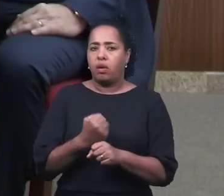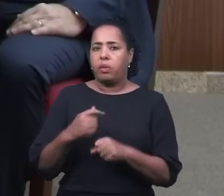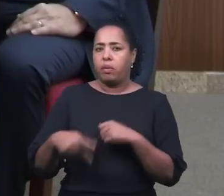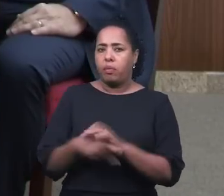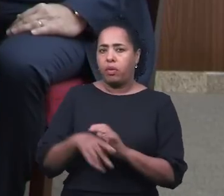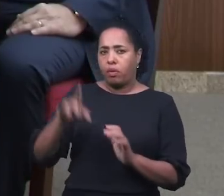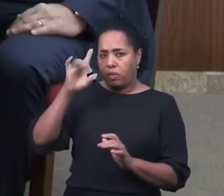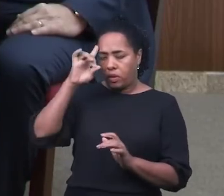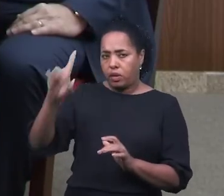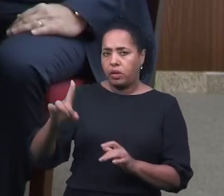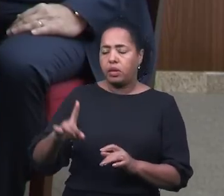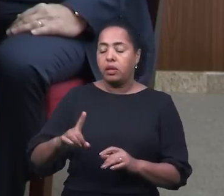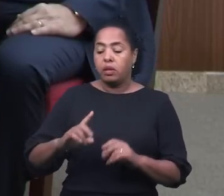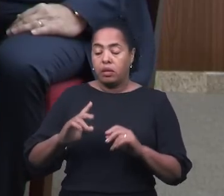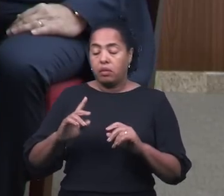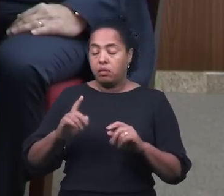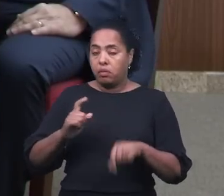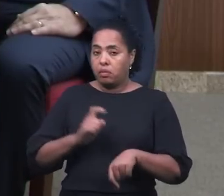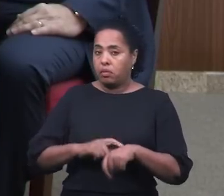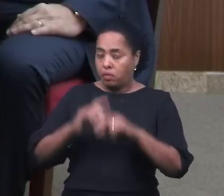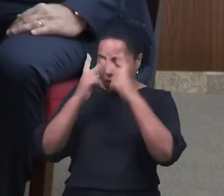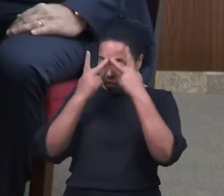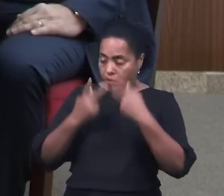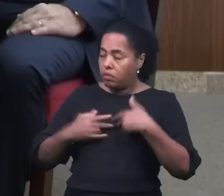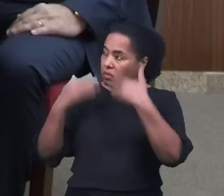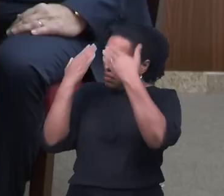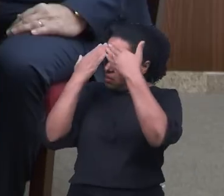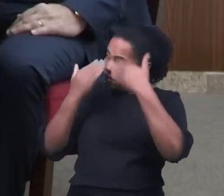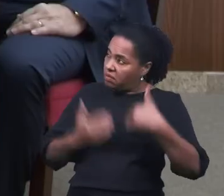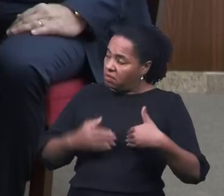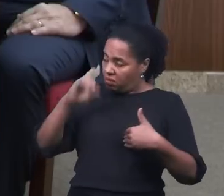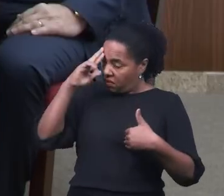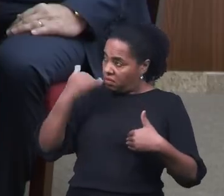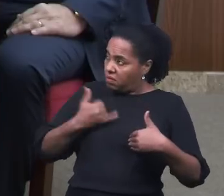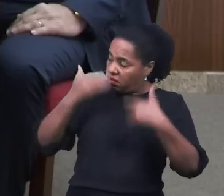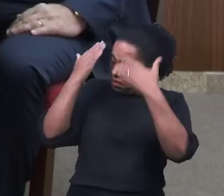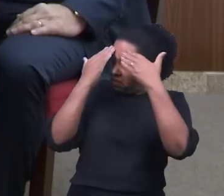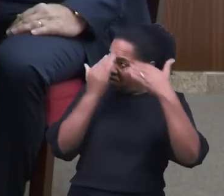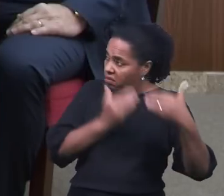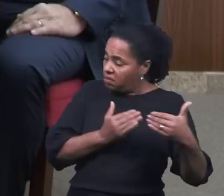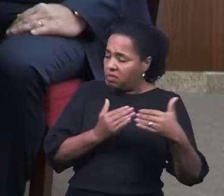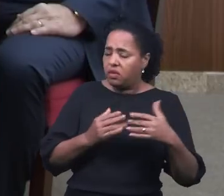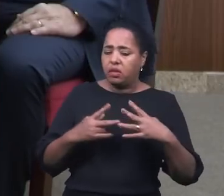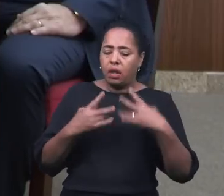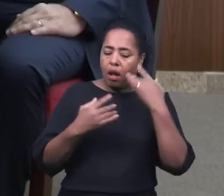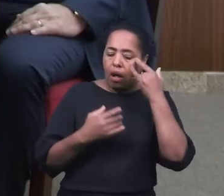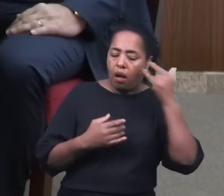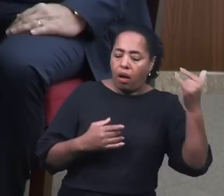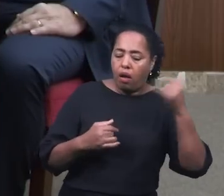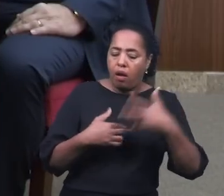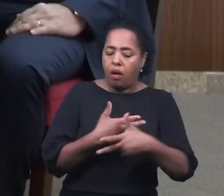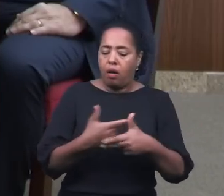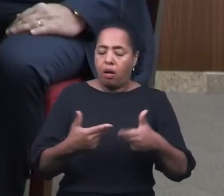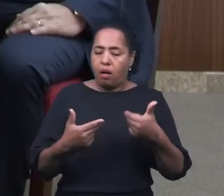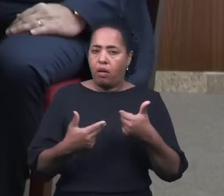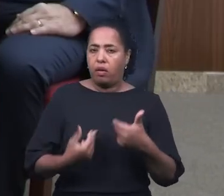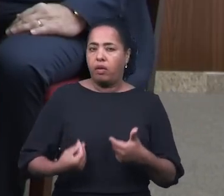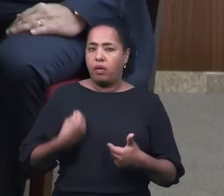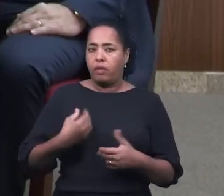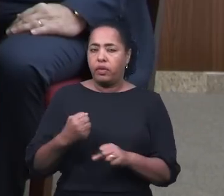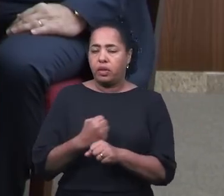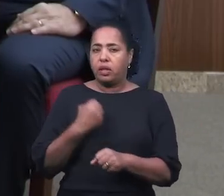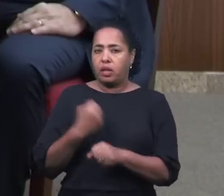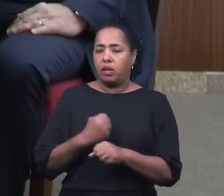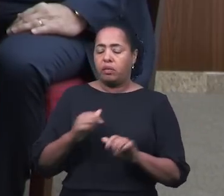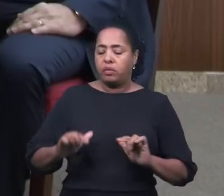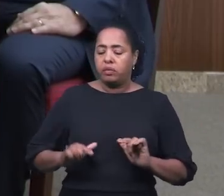Deus, quando o homem deixa de ouvir a voz do Senhor e se atenta para aquilo que é do homem, aquilo que é dessa vida, não tem como a obra